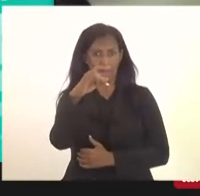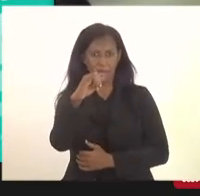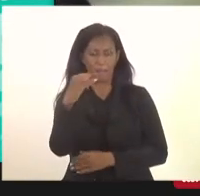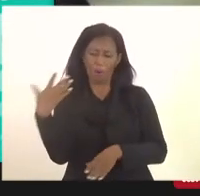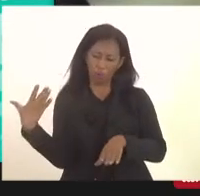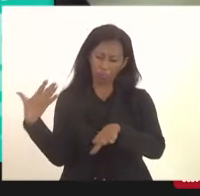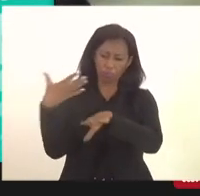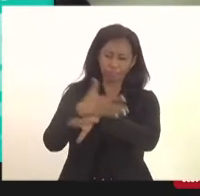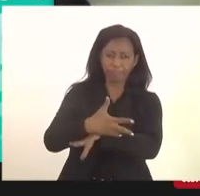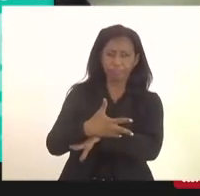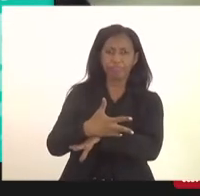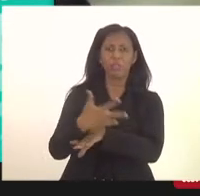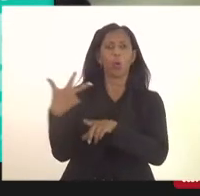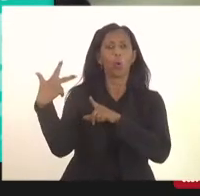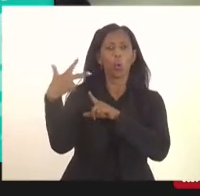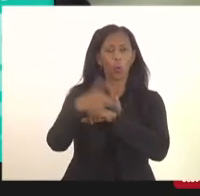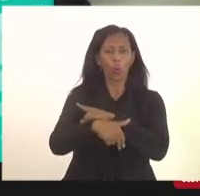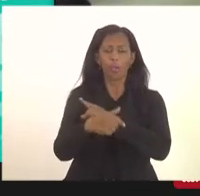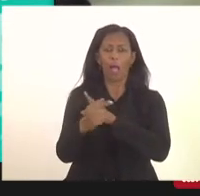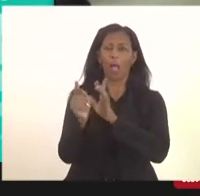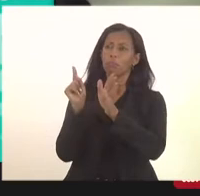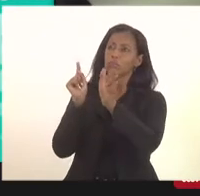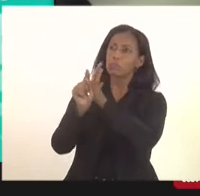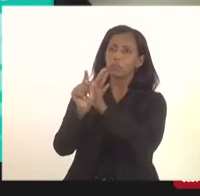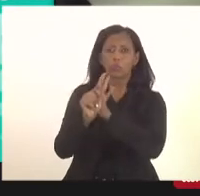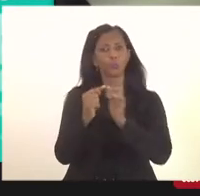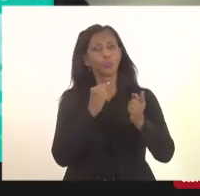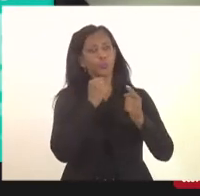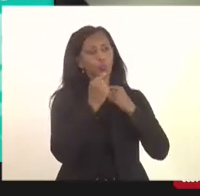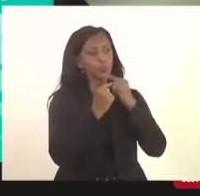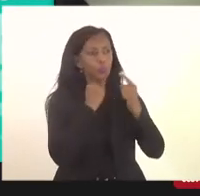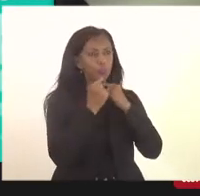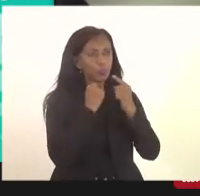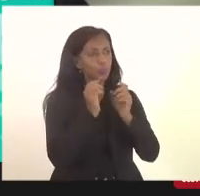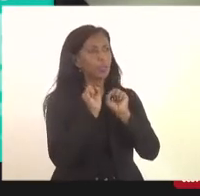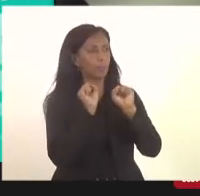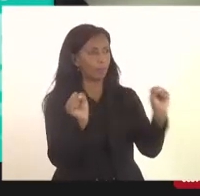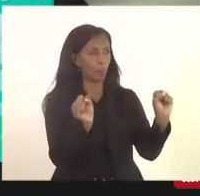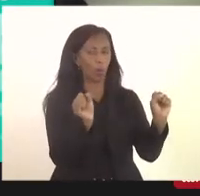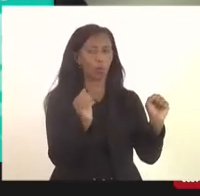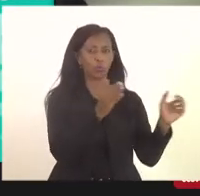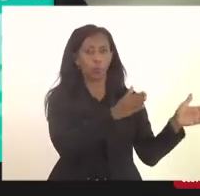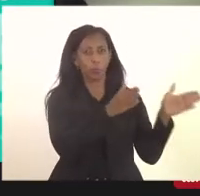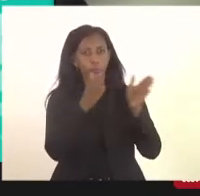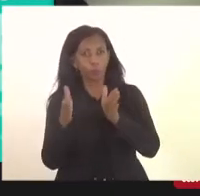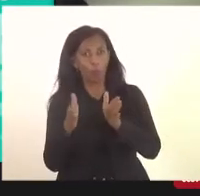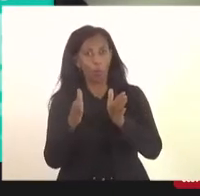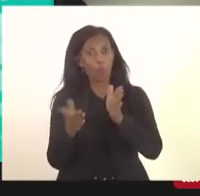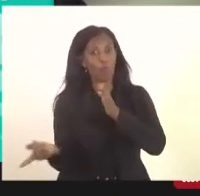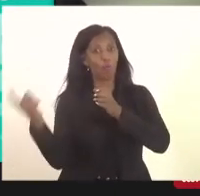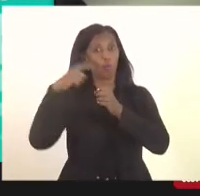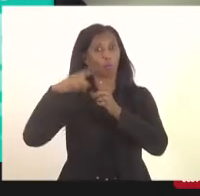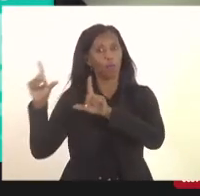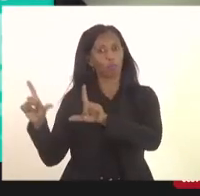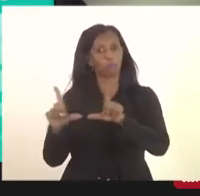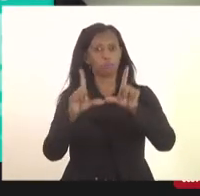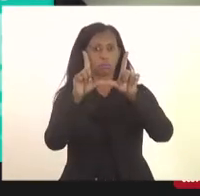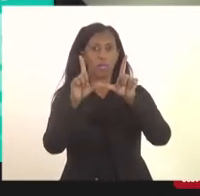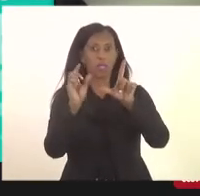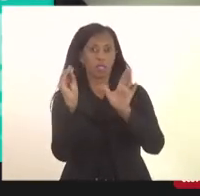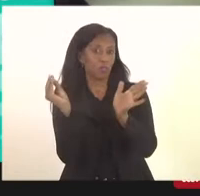interromper a qualquer momento, para fazer qualquer questionamento ou redirecionar a apresentação, caso ela não esteja aí na